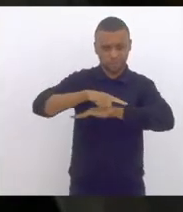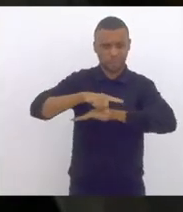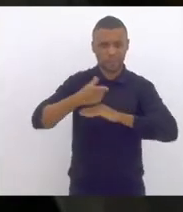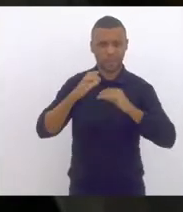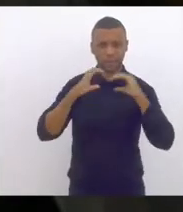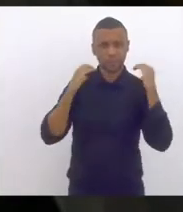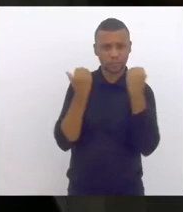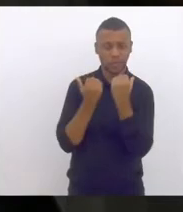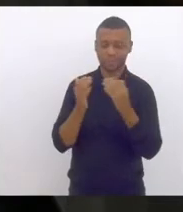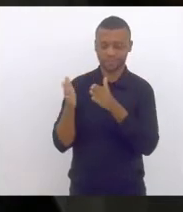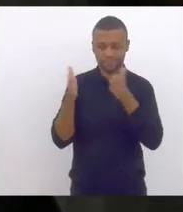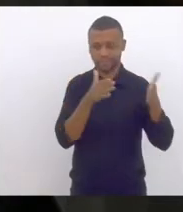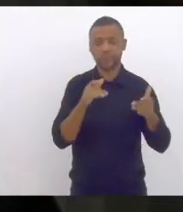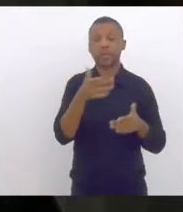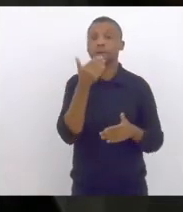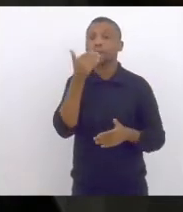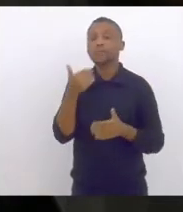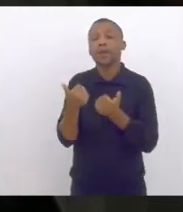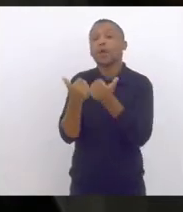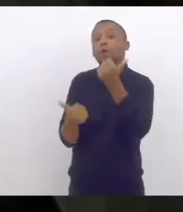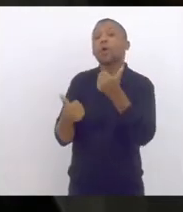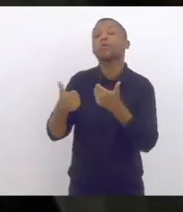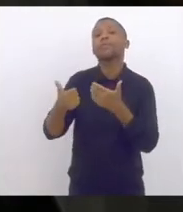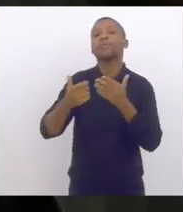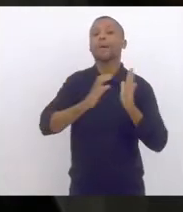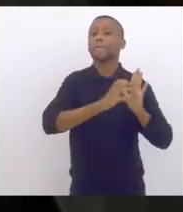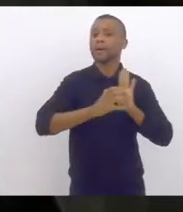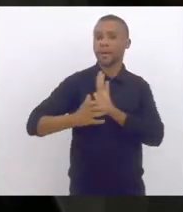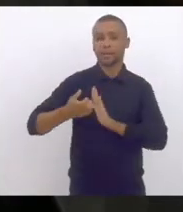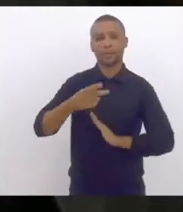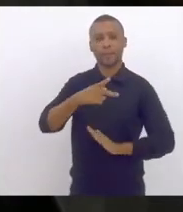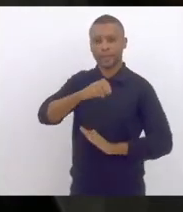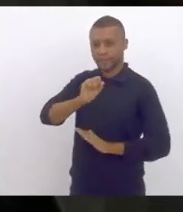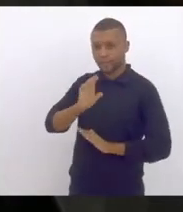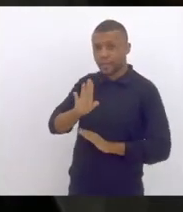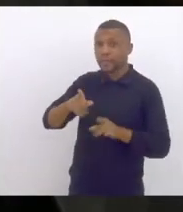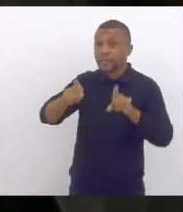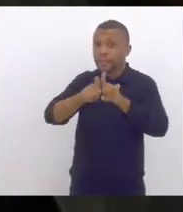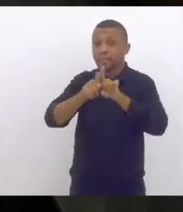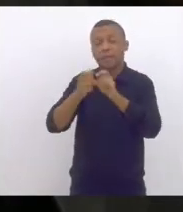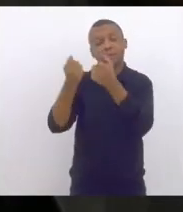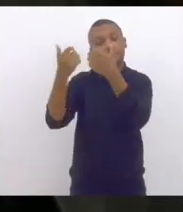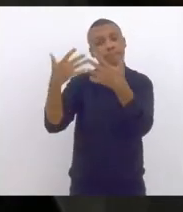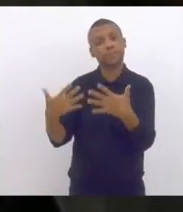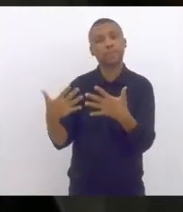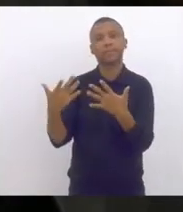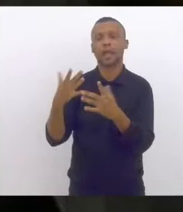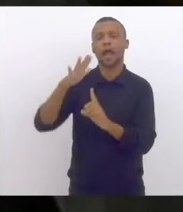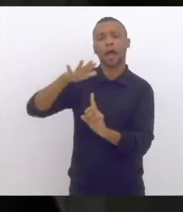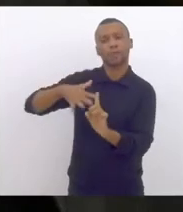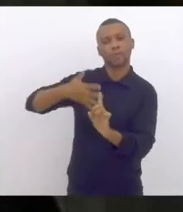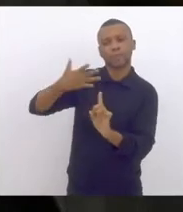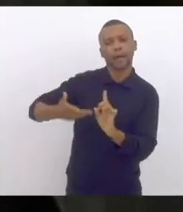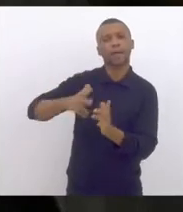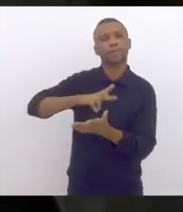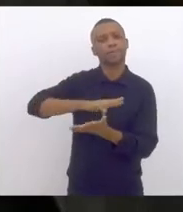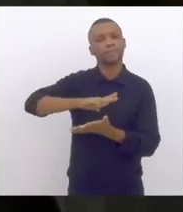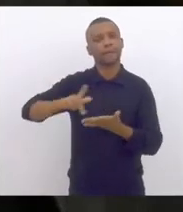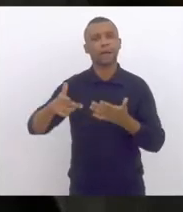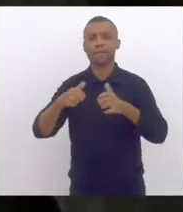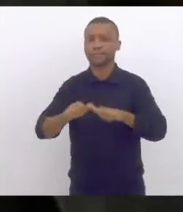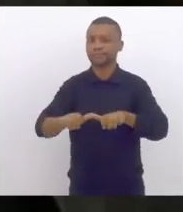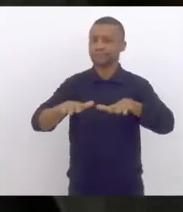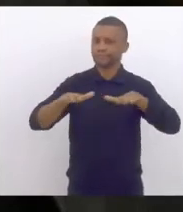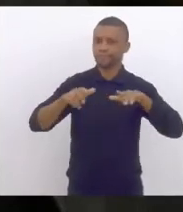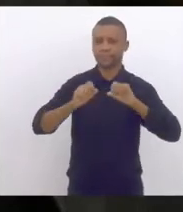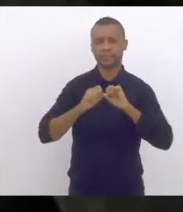PSB e também destacar que, entre as homenagens que a Assembleia